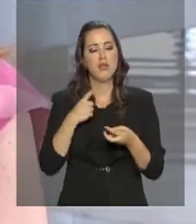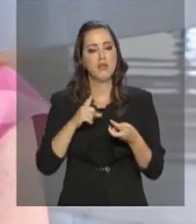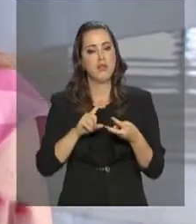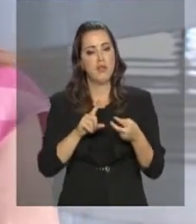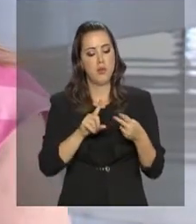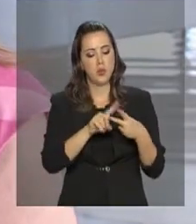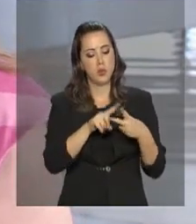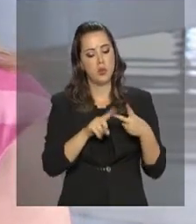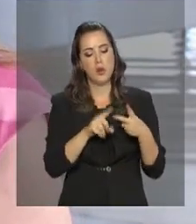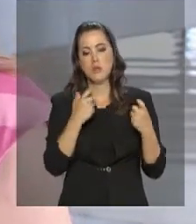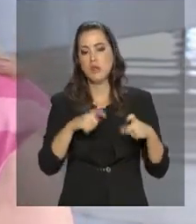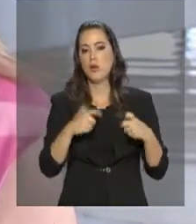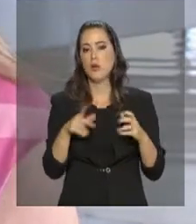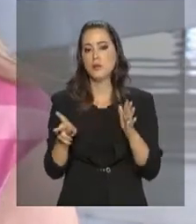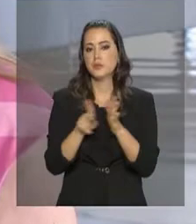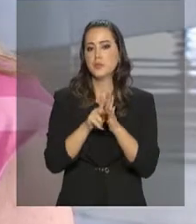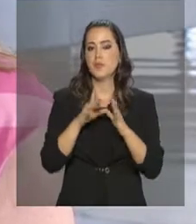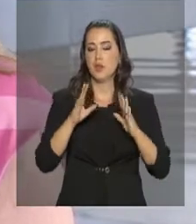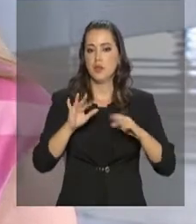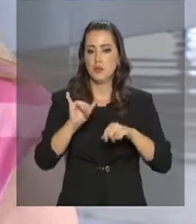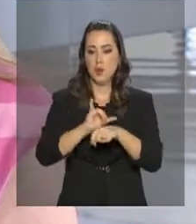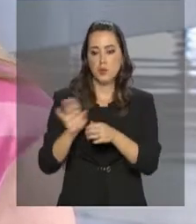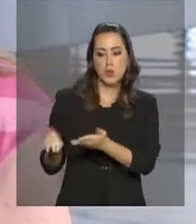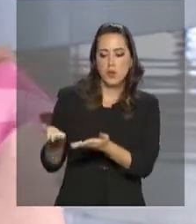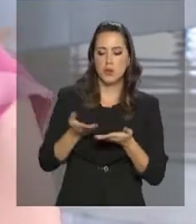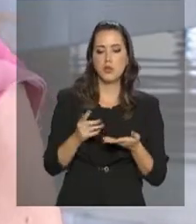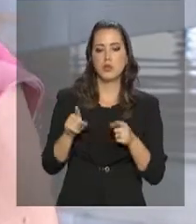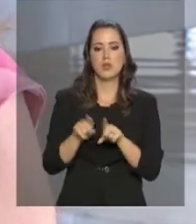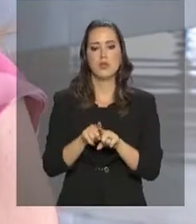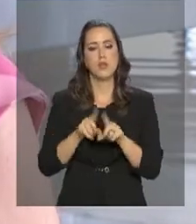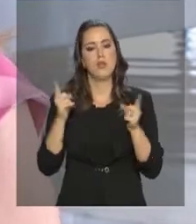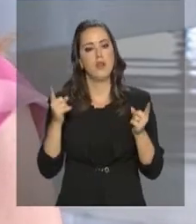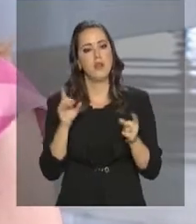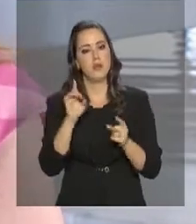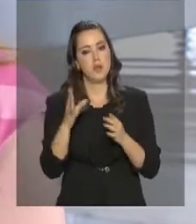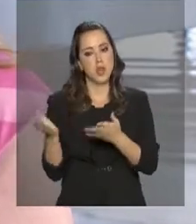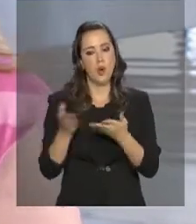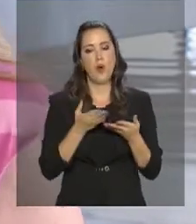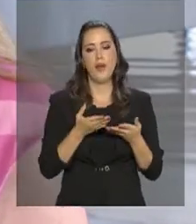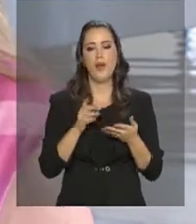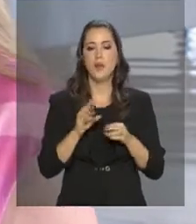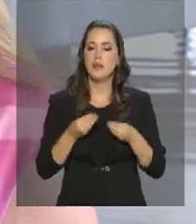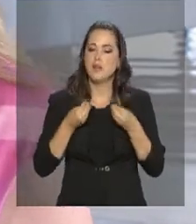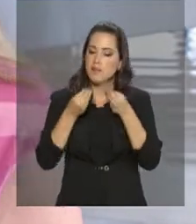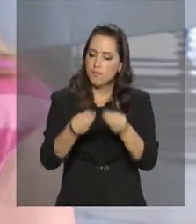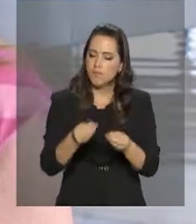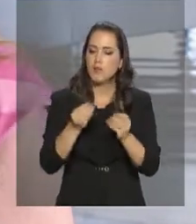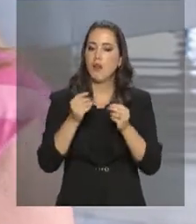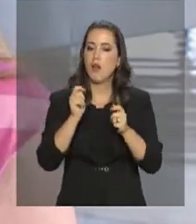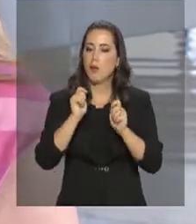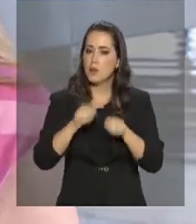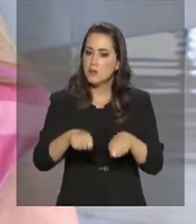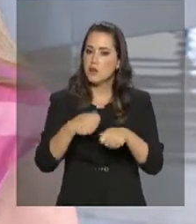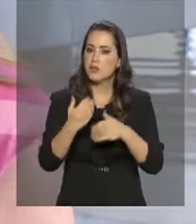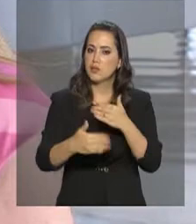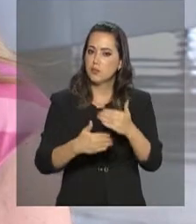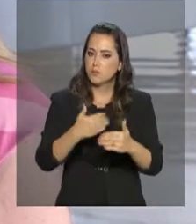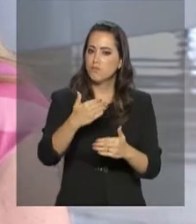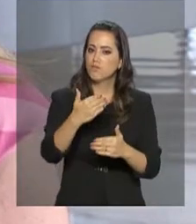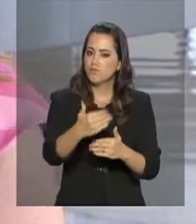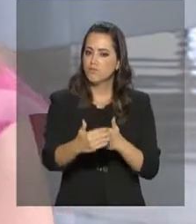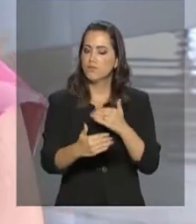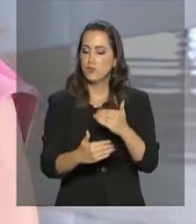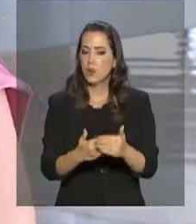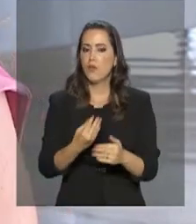dois abrigos e temos outros abrigos também em Boa Vista. Mas não é só acolher, é dar condições dessas pessoas iniciarem